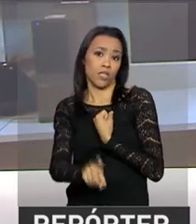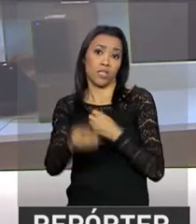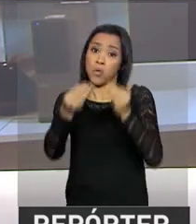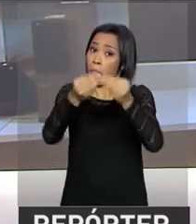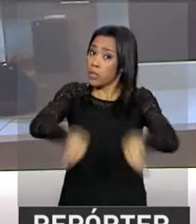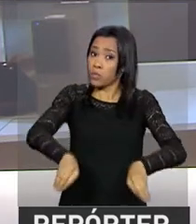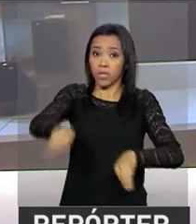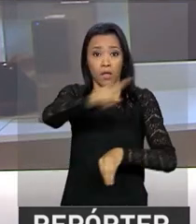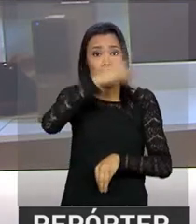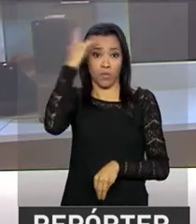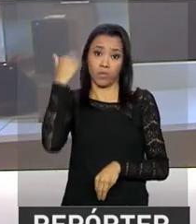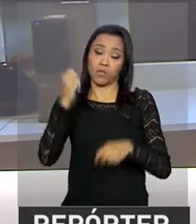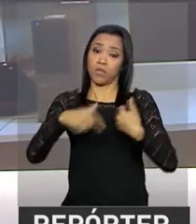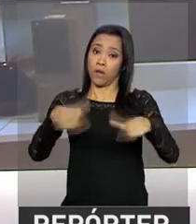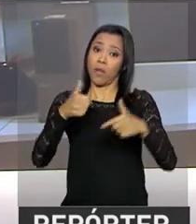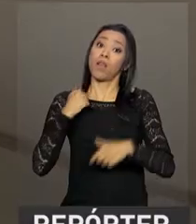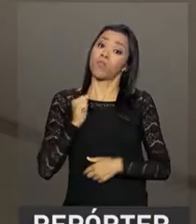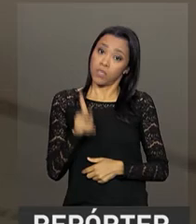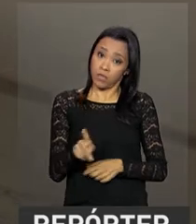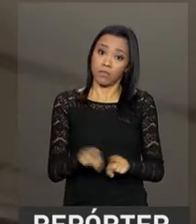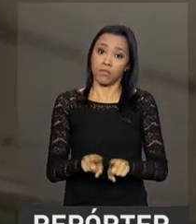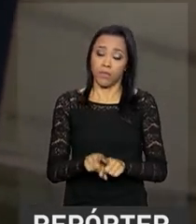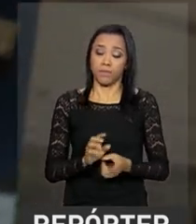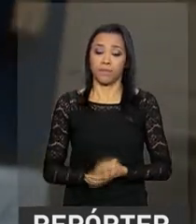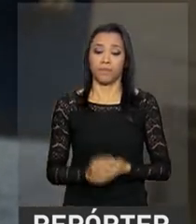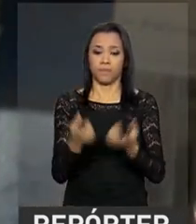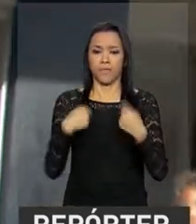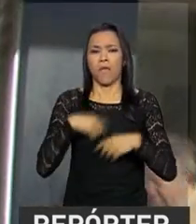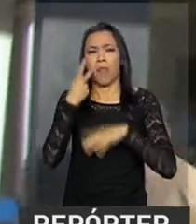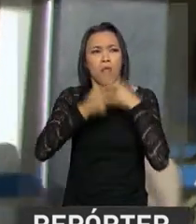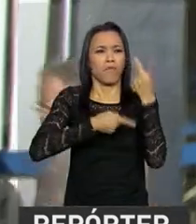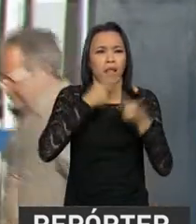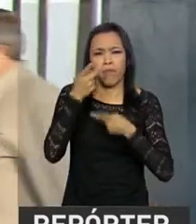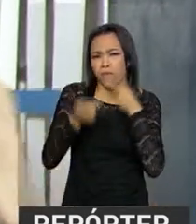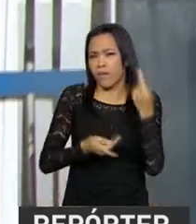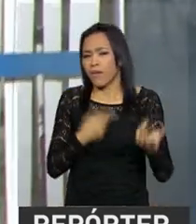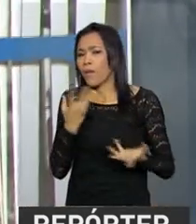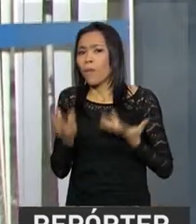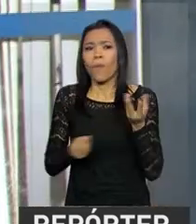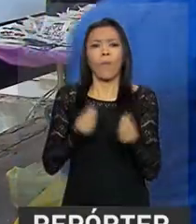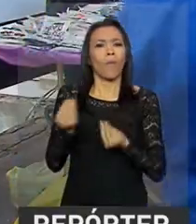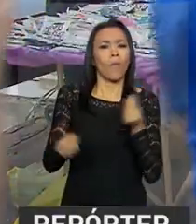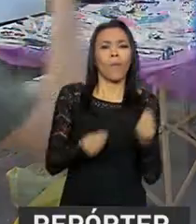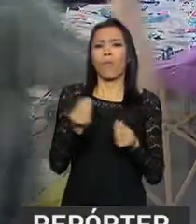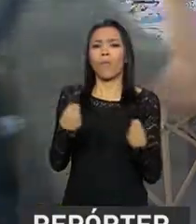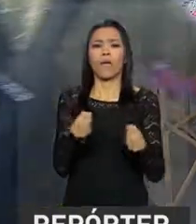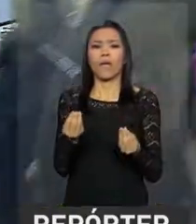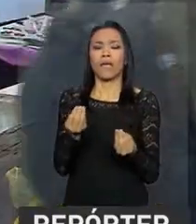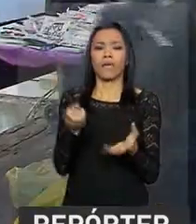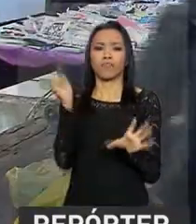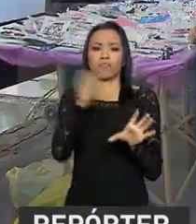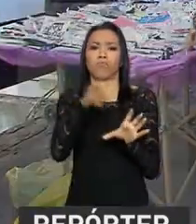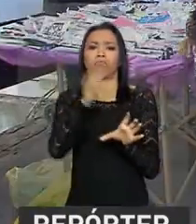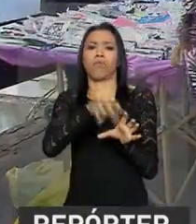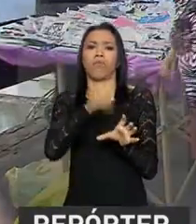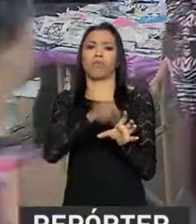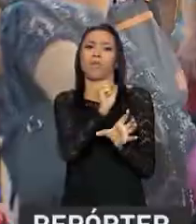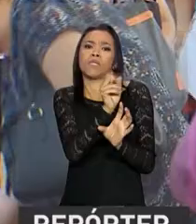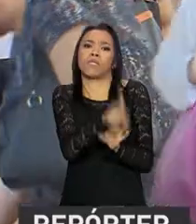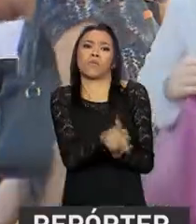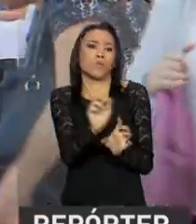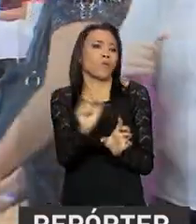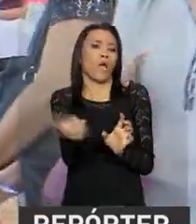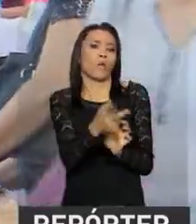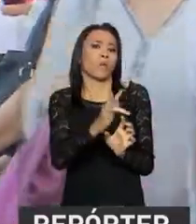e aposentados muito se fala sobre o custo da previdência para o estado e para a população brasileira mas afinal